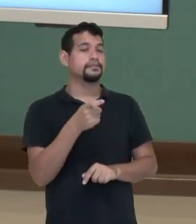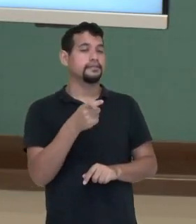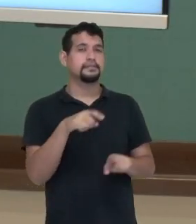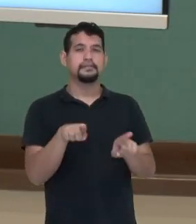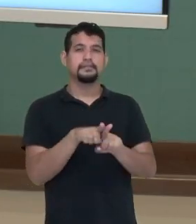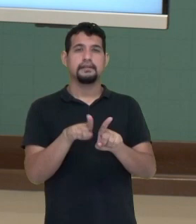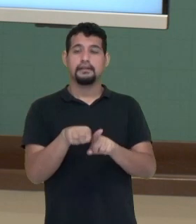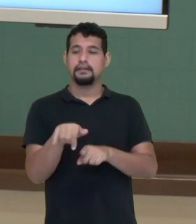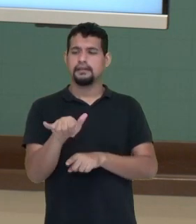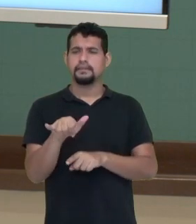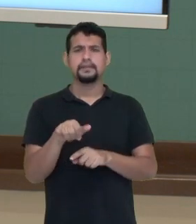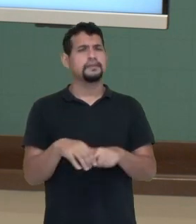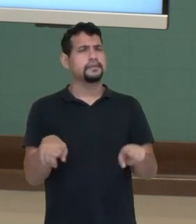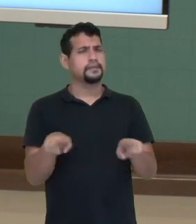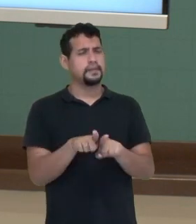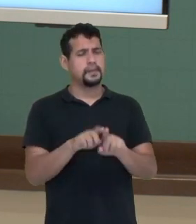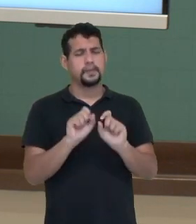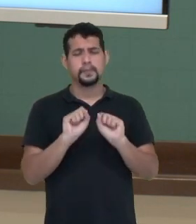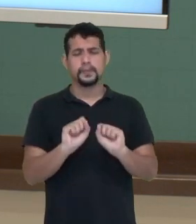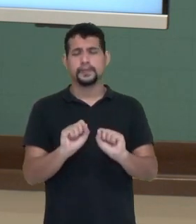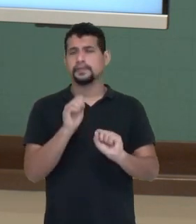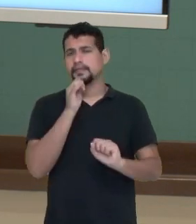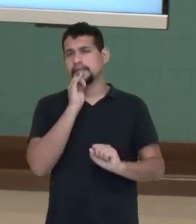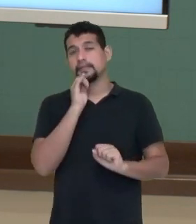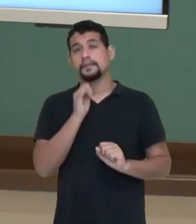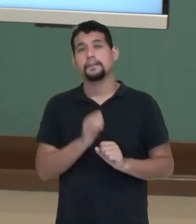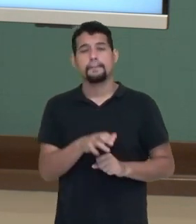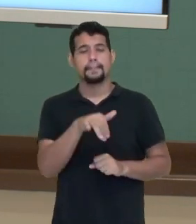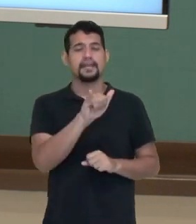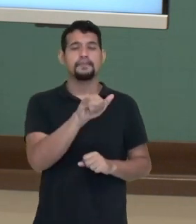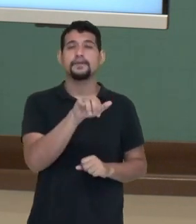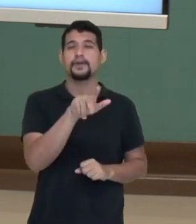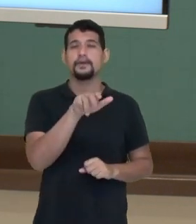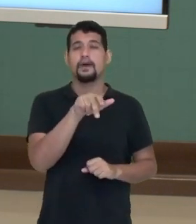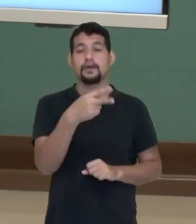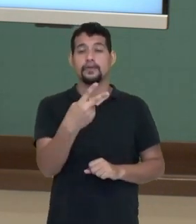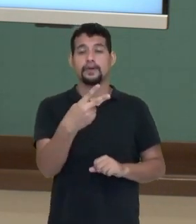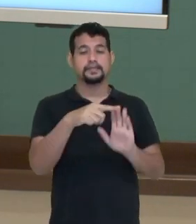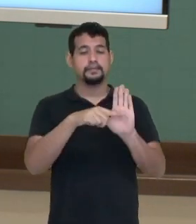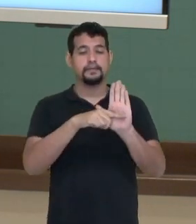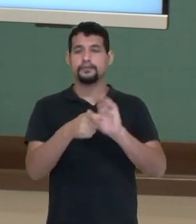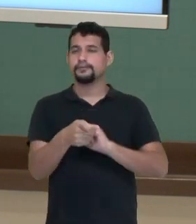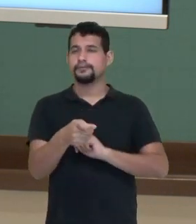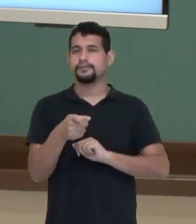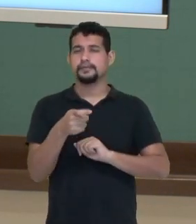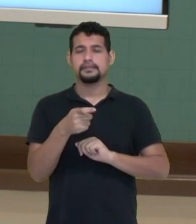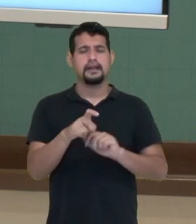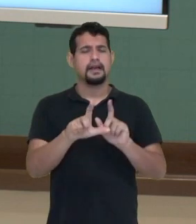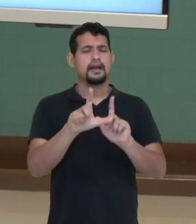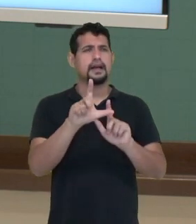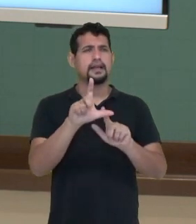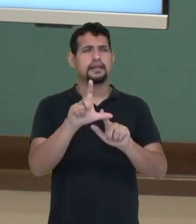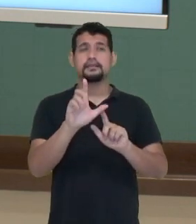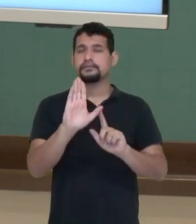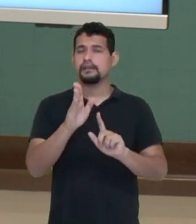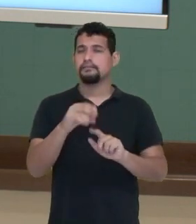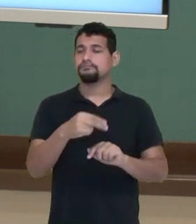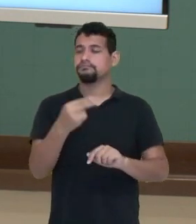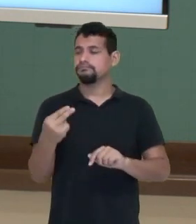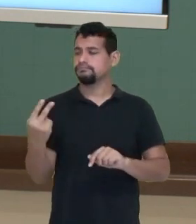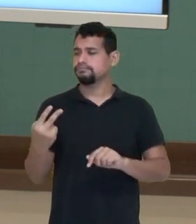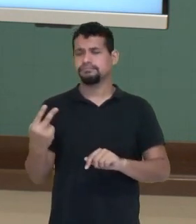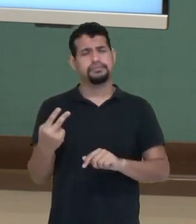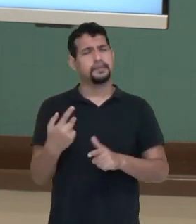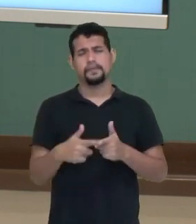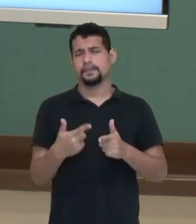y. Também poderia ser y igual a 2 menos x. Aí a letra ficou lá no segundo, não tem